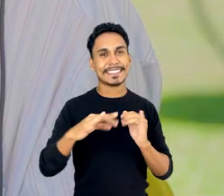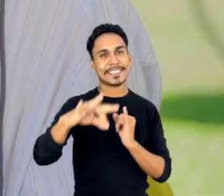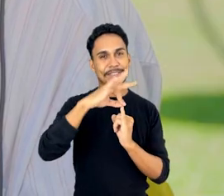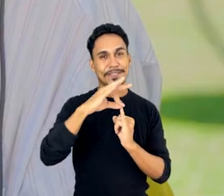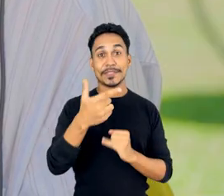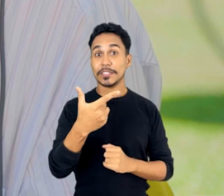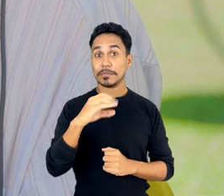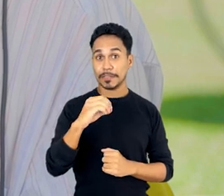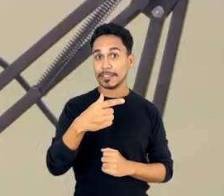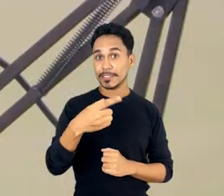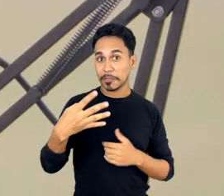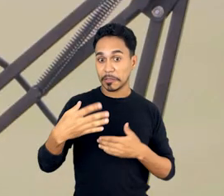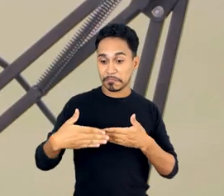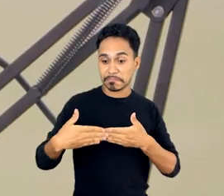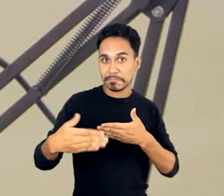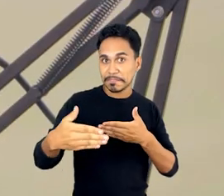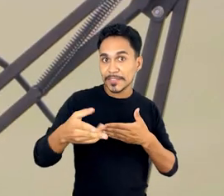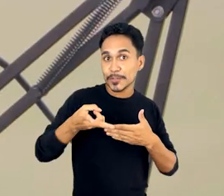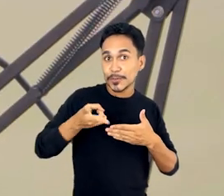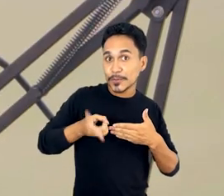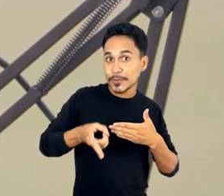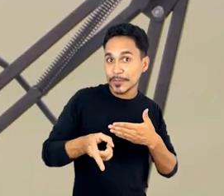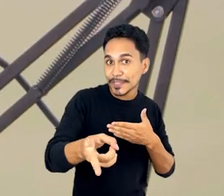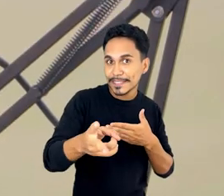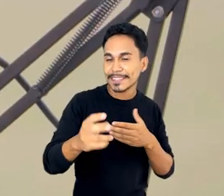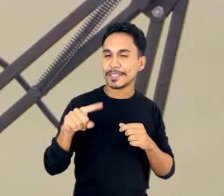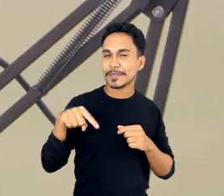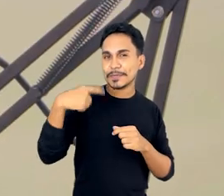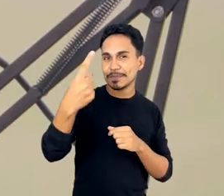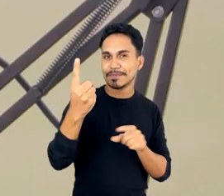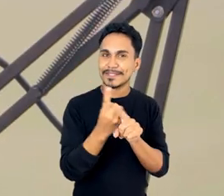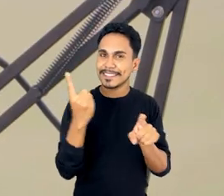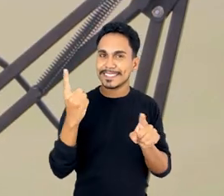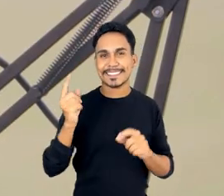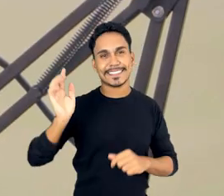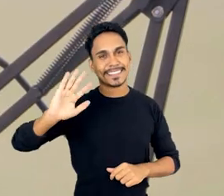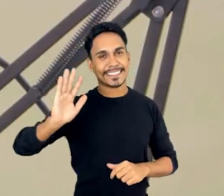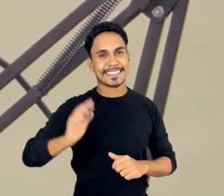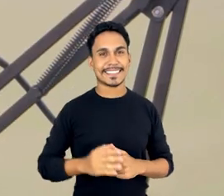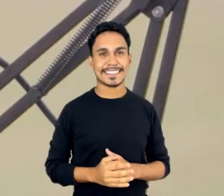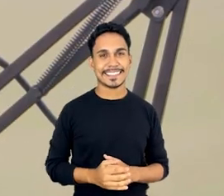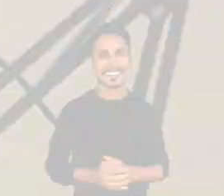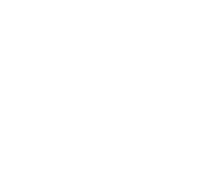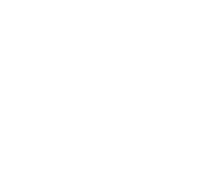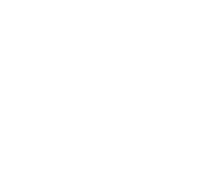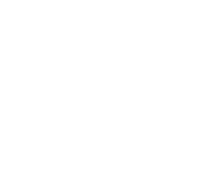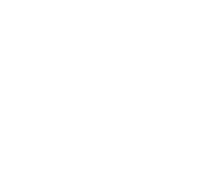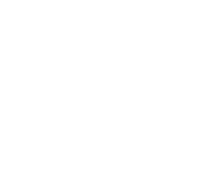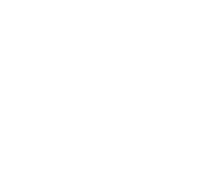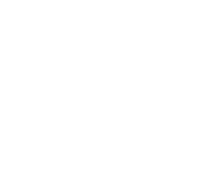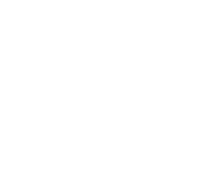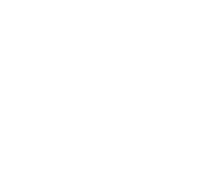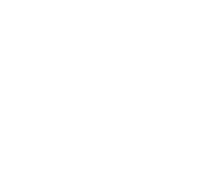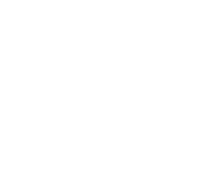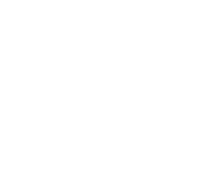ifs 2024 continua como eu sempre digo a gente se encontra no próximo episódio até lá